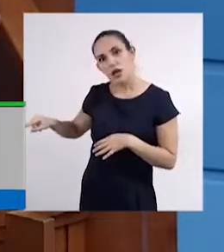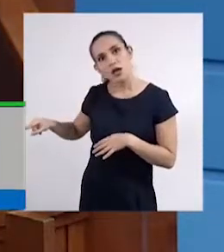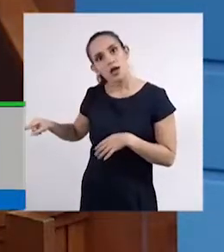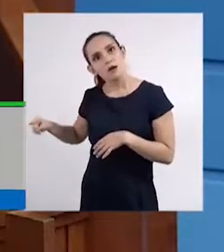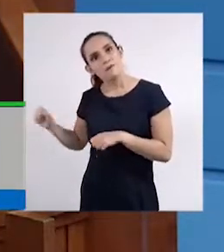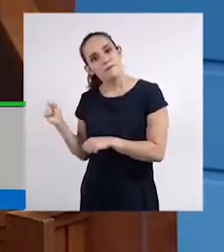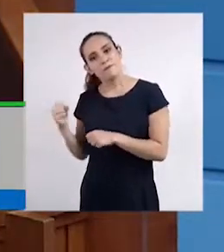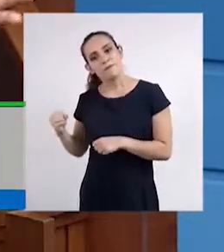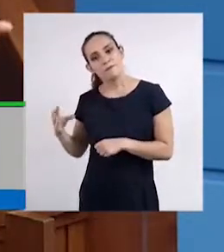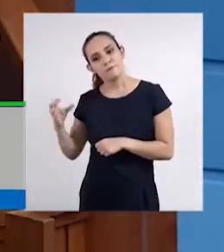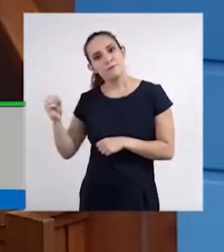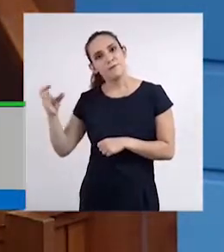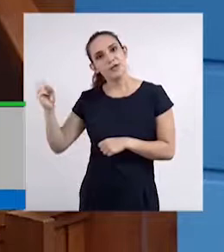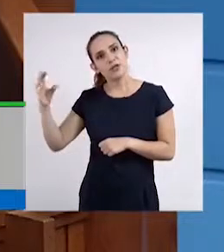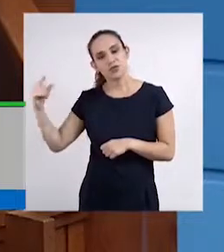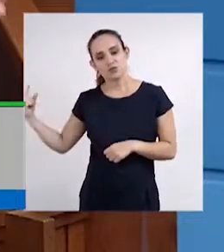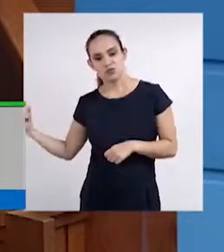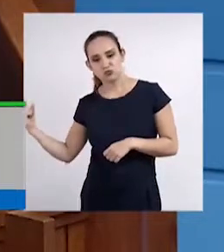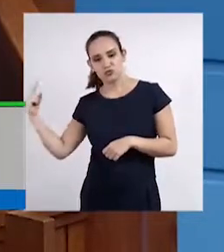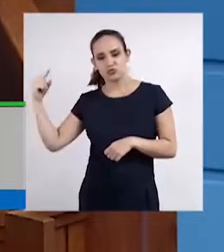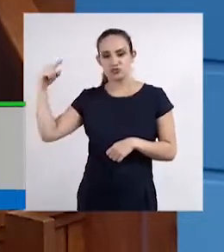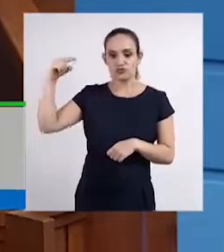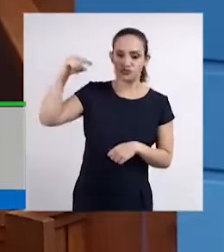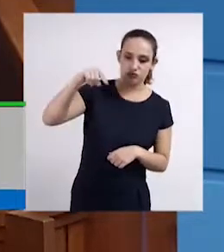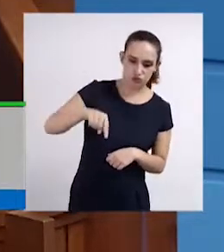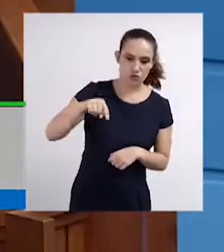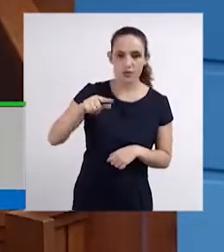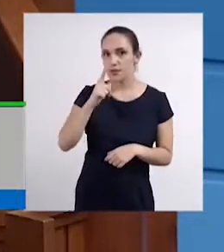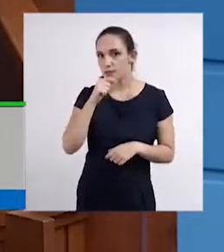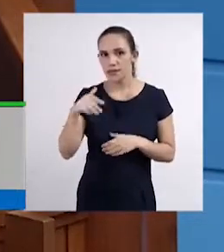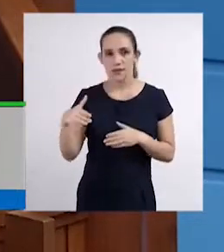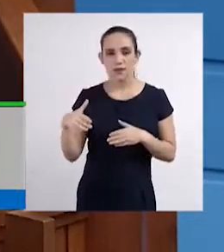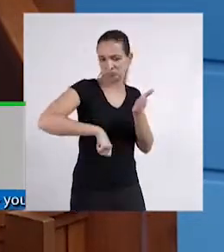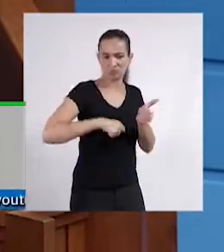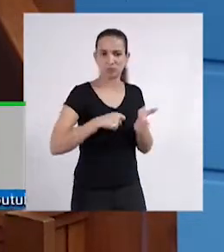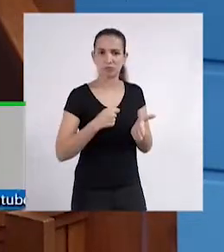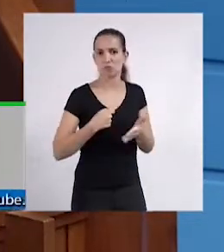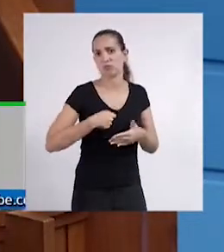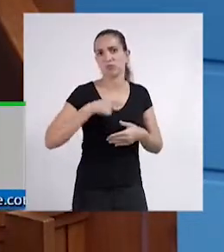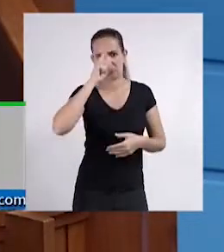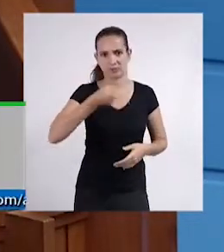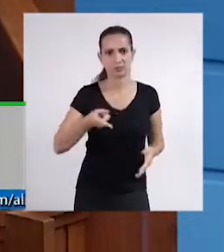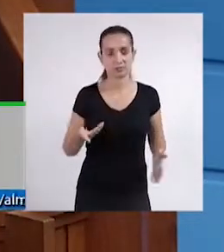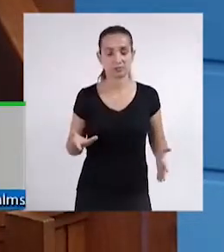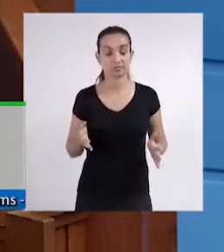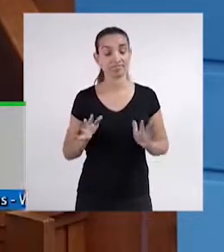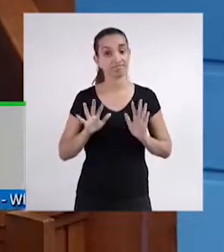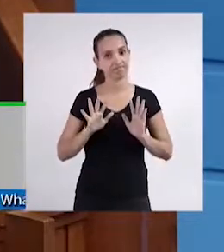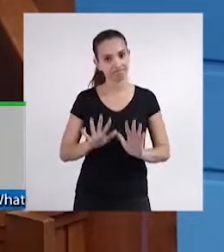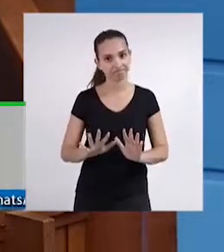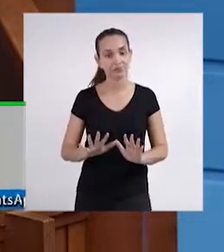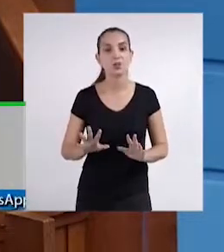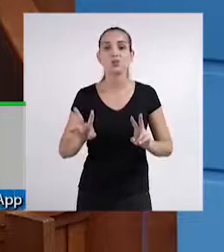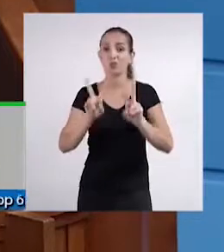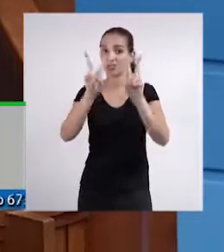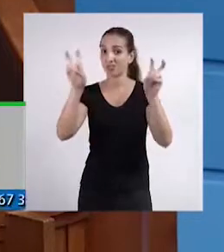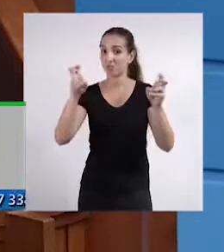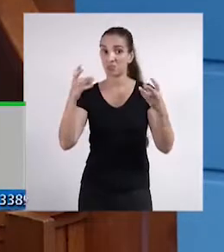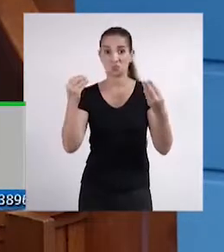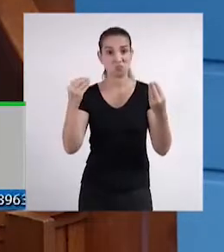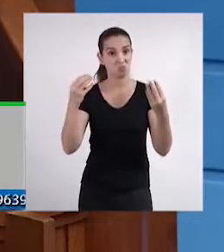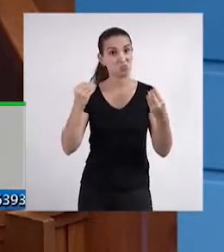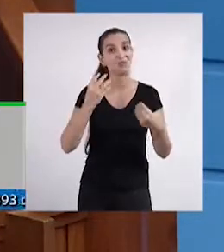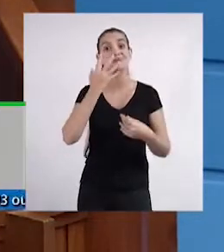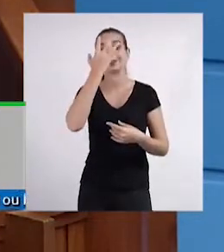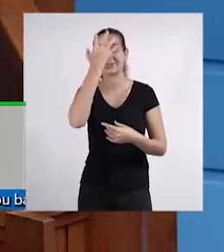dar 400 quilômetros da capital lá, para chegar lá e não poder pegar um peixe, cota zero? Acho que deveria um assunto tão sério igual esse